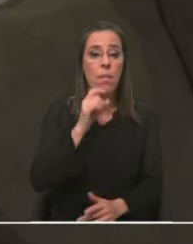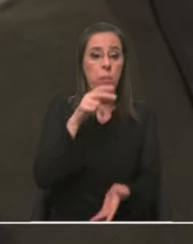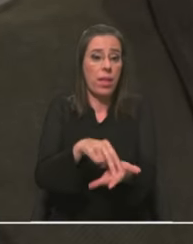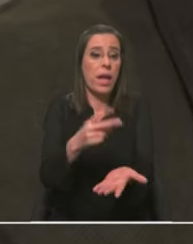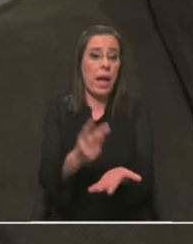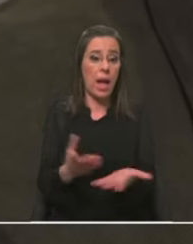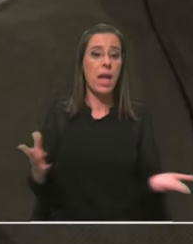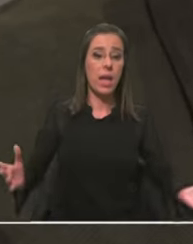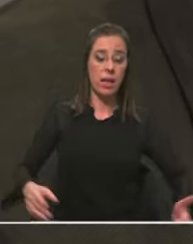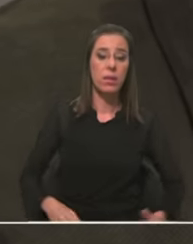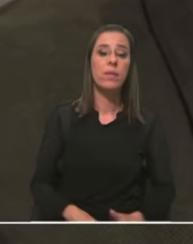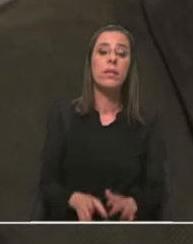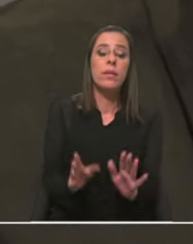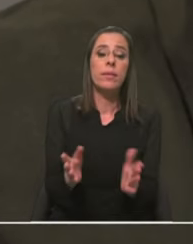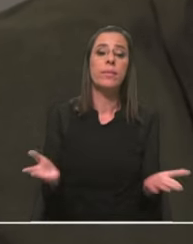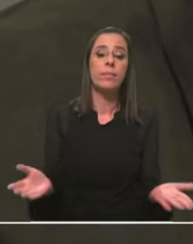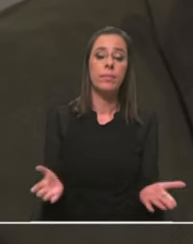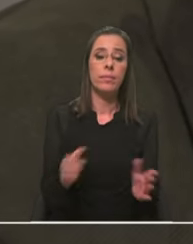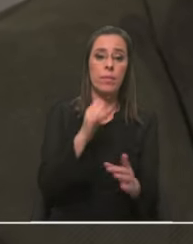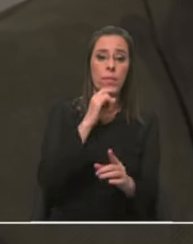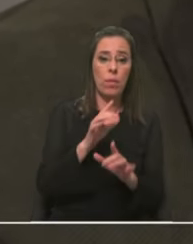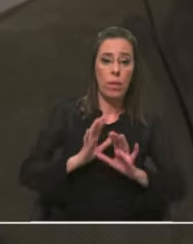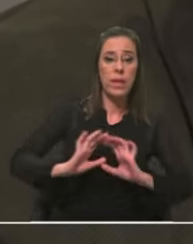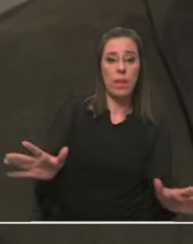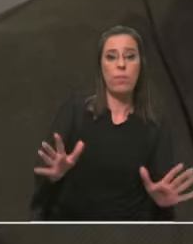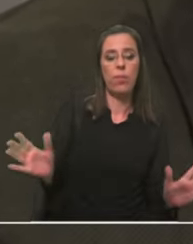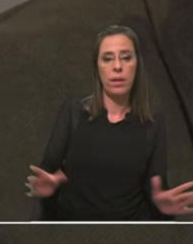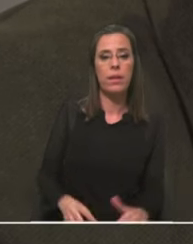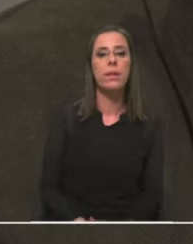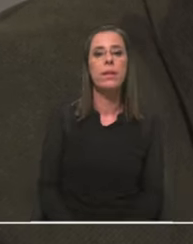cair. Portanto, agora também pode ser empurrada.